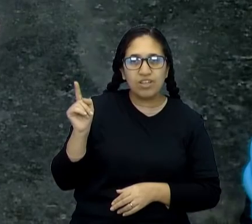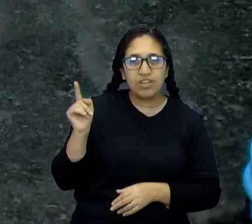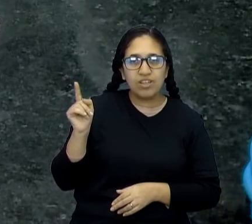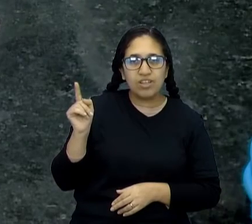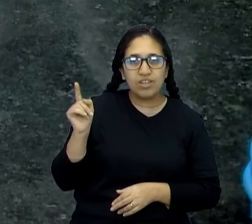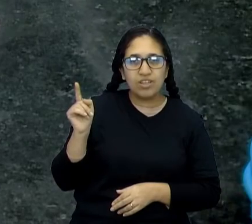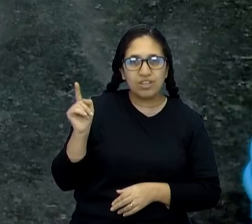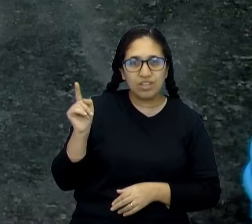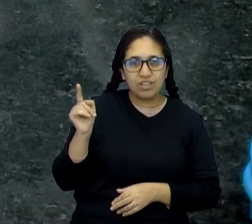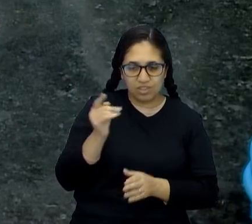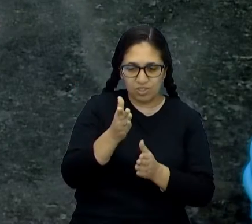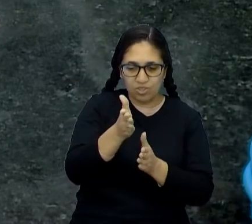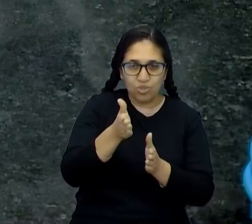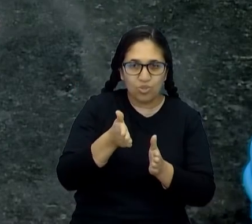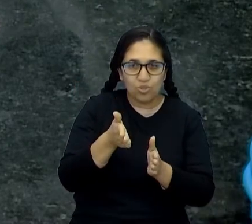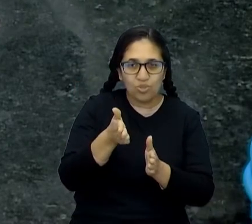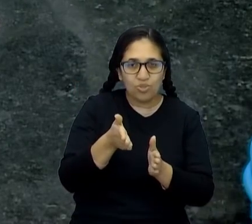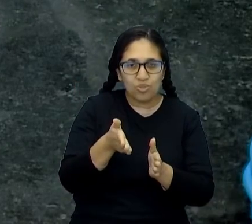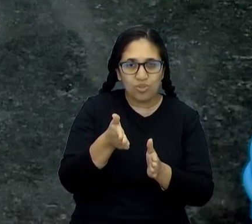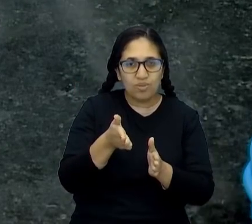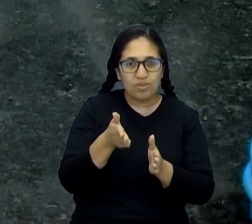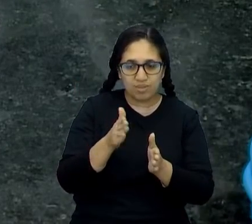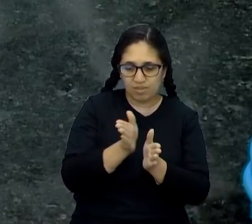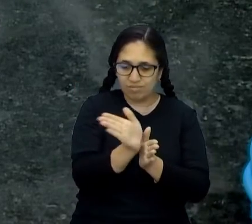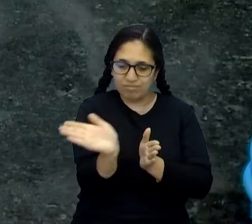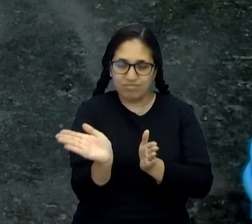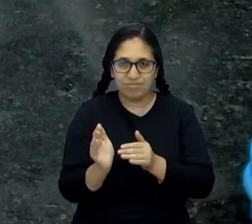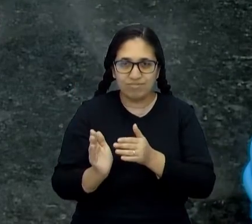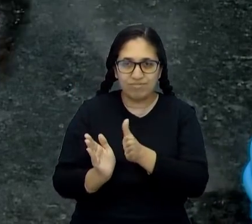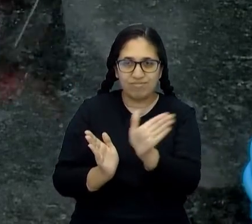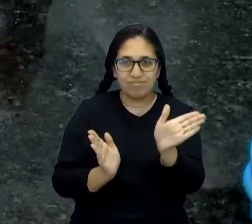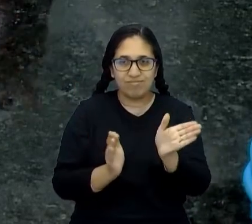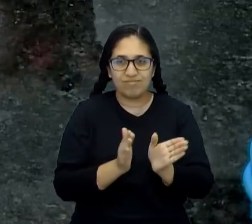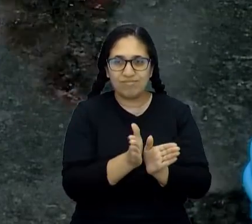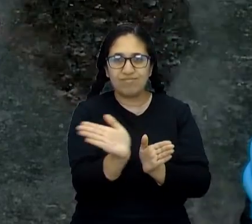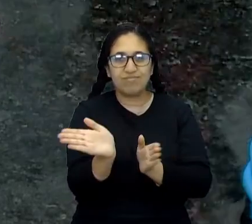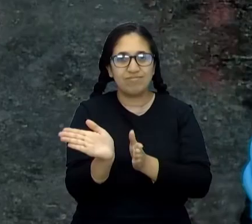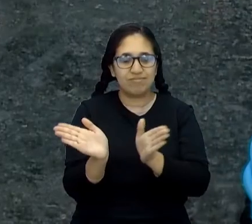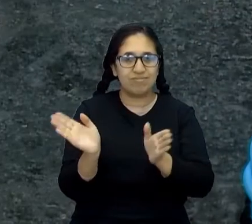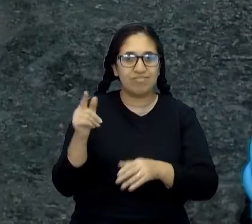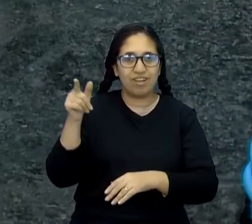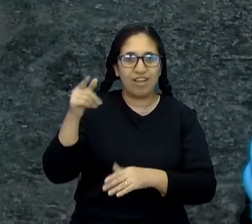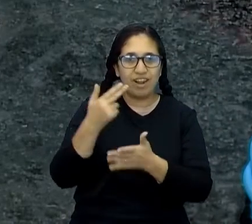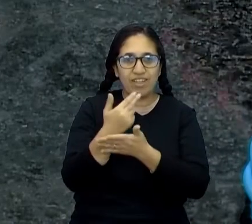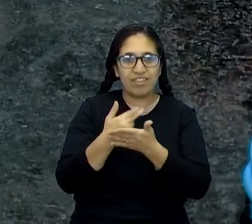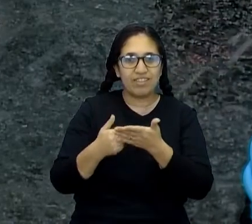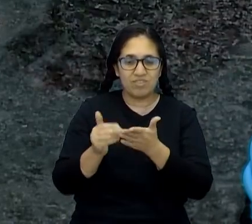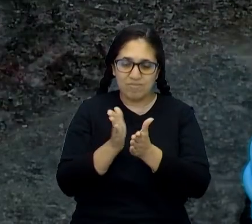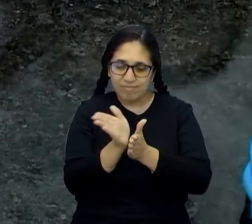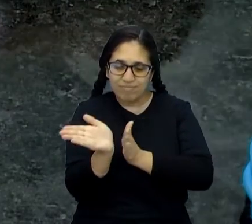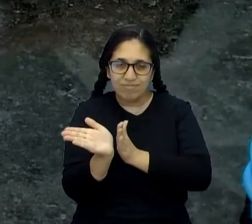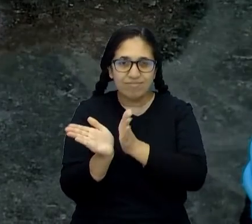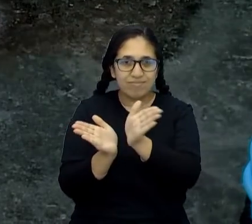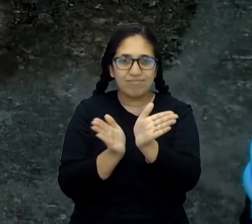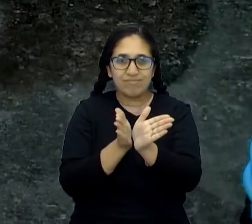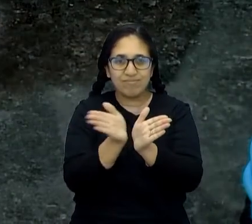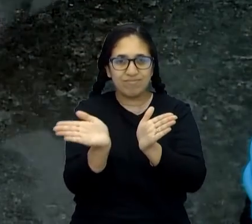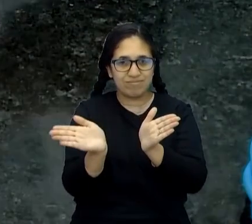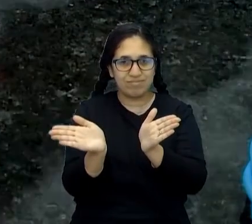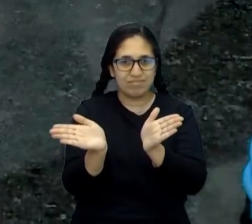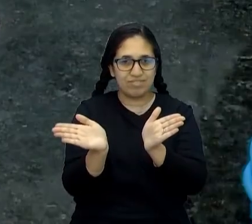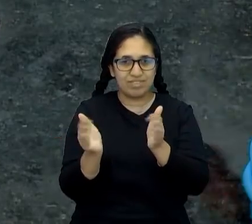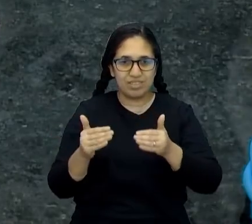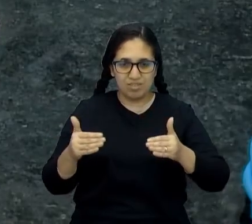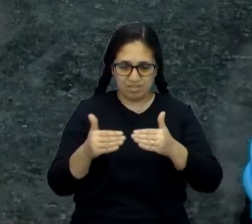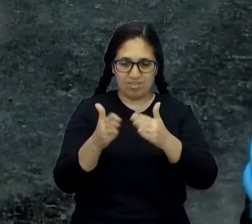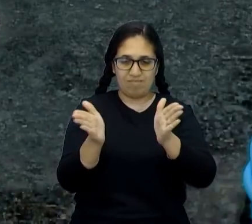ó, aqui no meio, nessa região, eles fazem uma curva, né? Então, o desenho é como se fosse saindo e depois